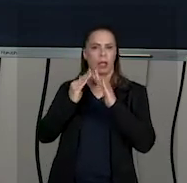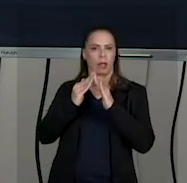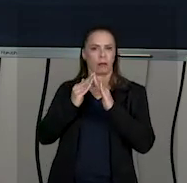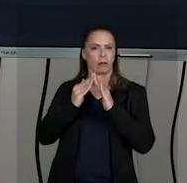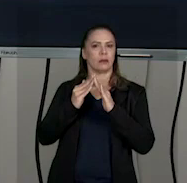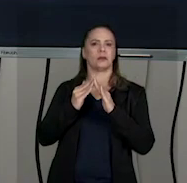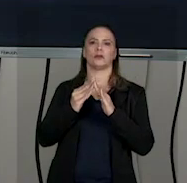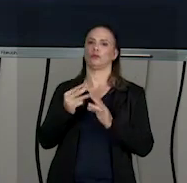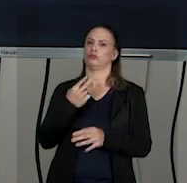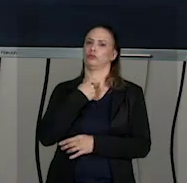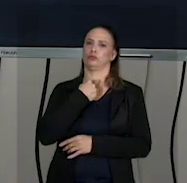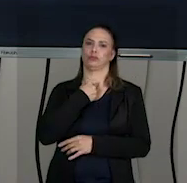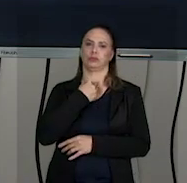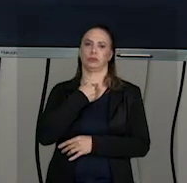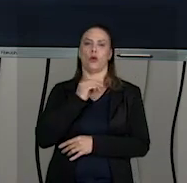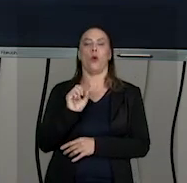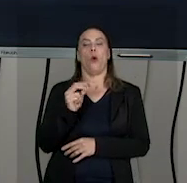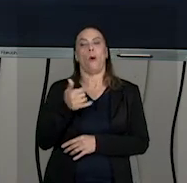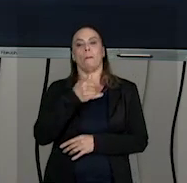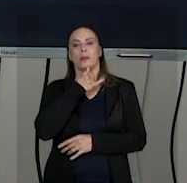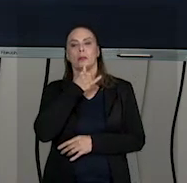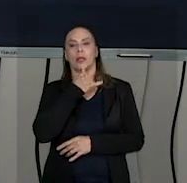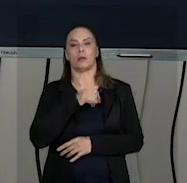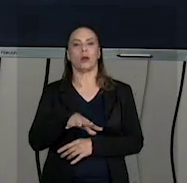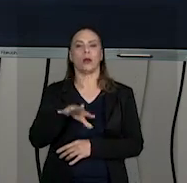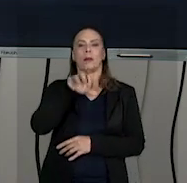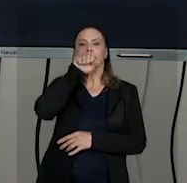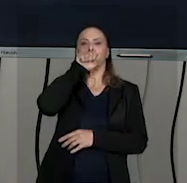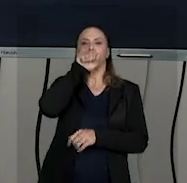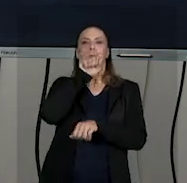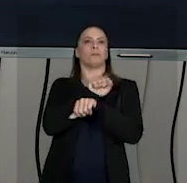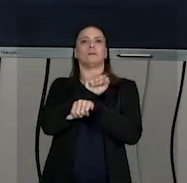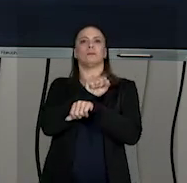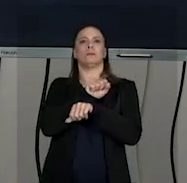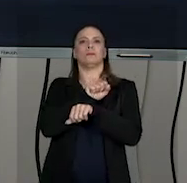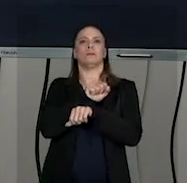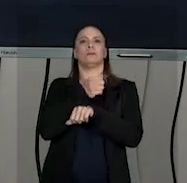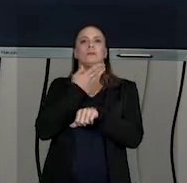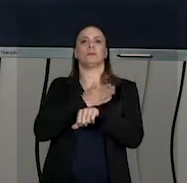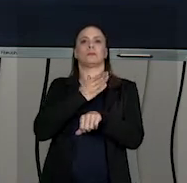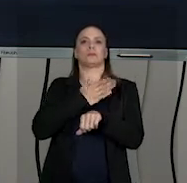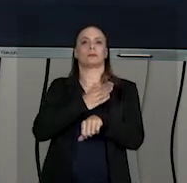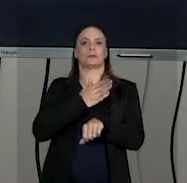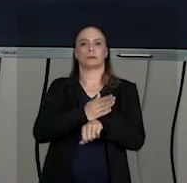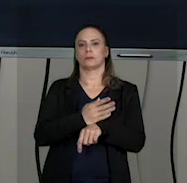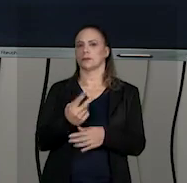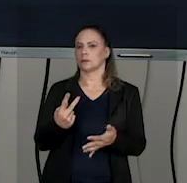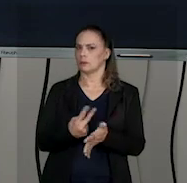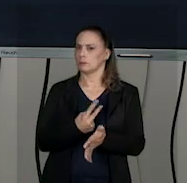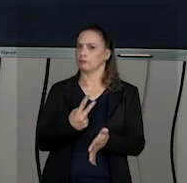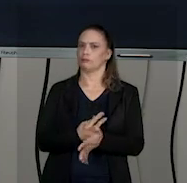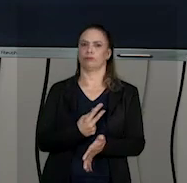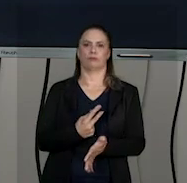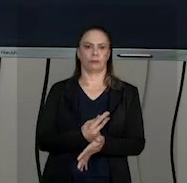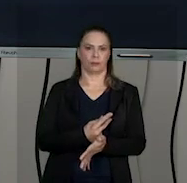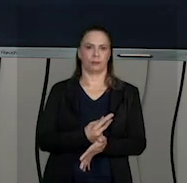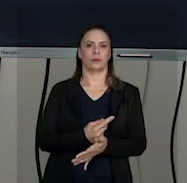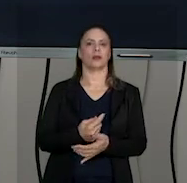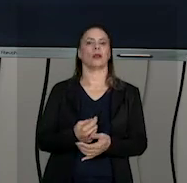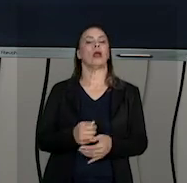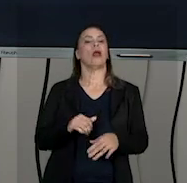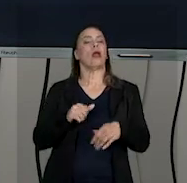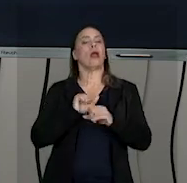respirando, parar de respirar do nada e ficar lá treinando. Então, isso aqui envolve treino sim, mas é